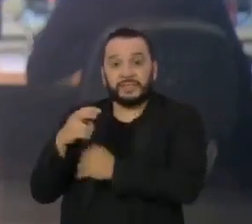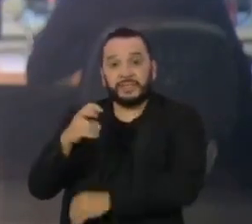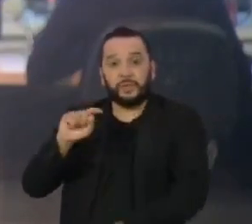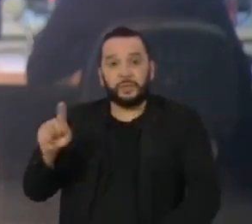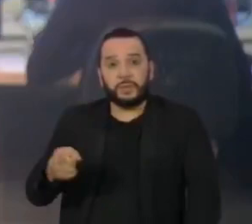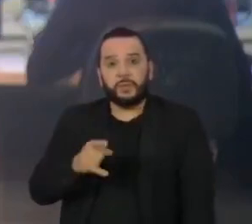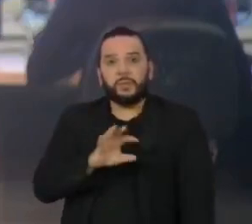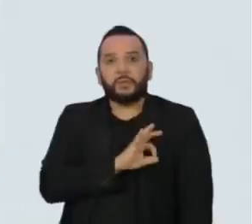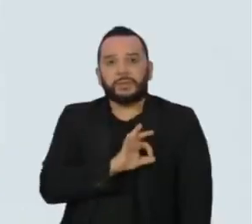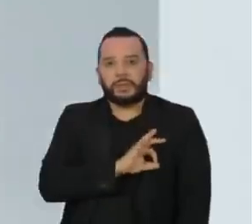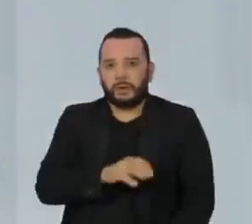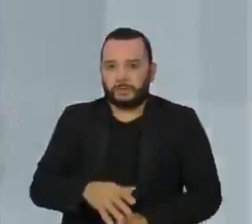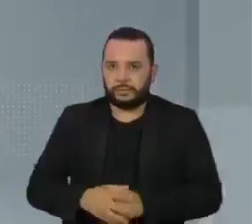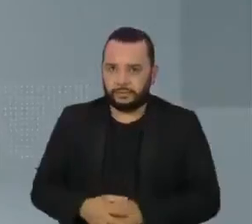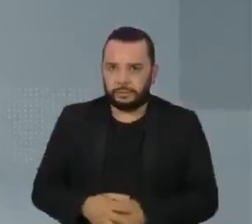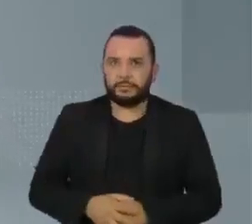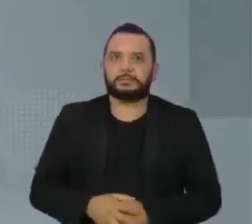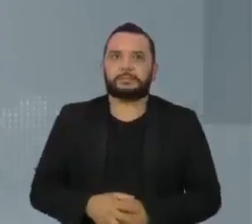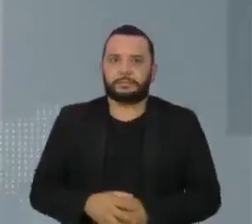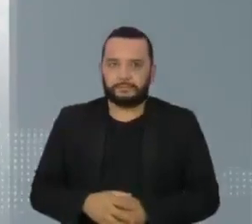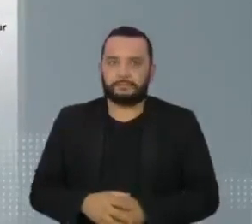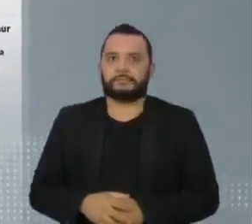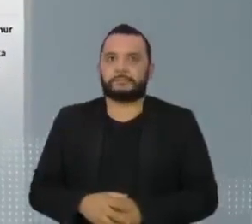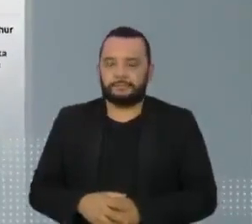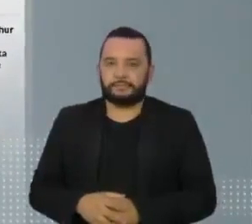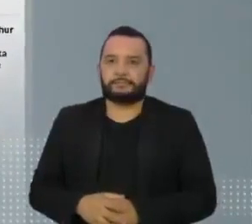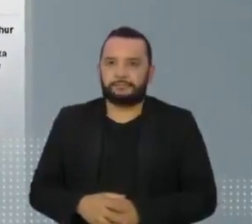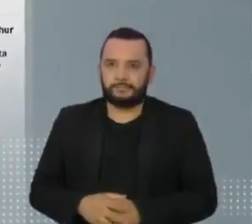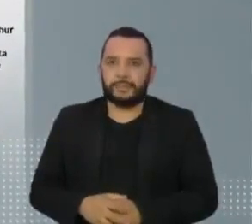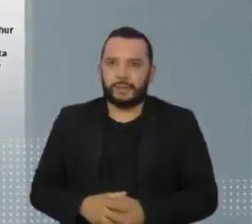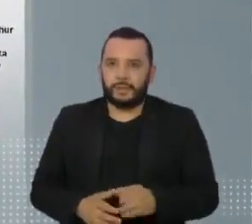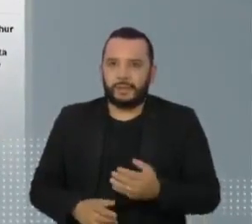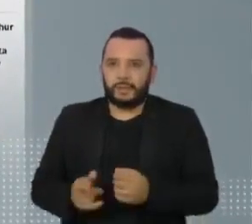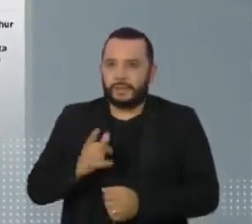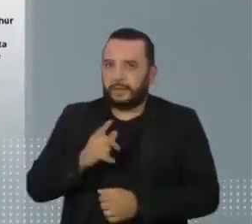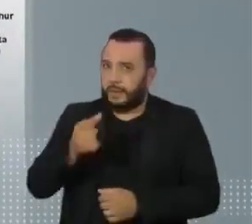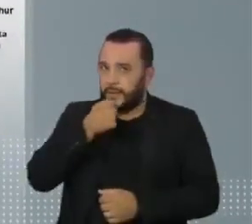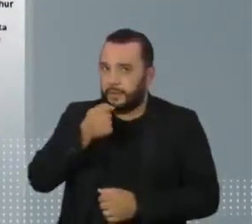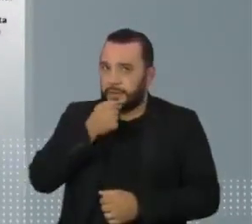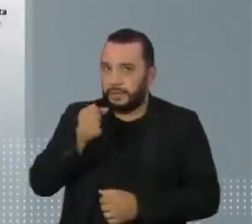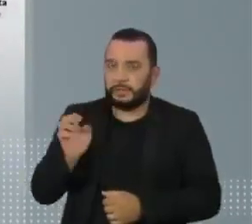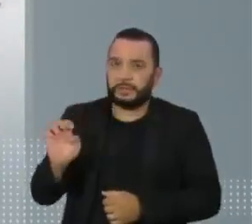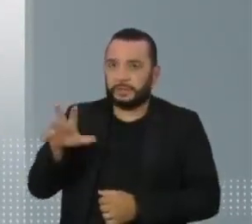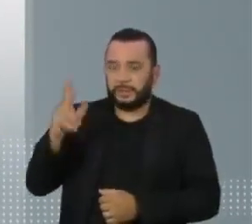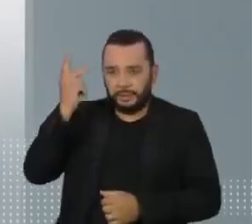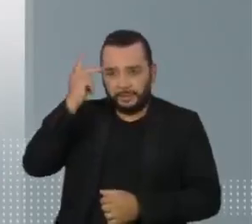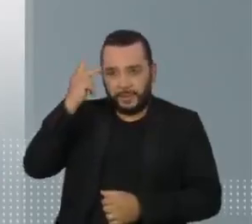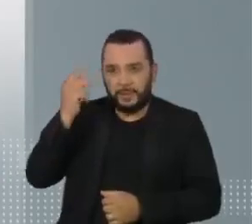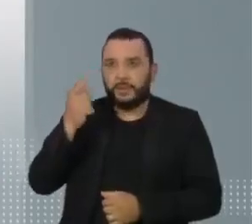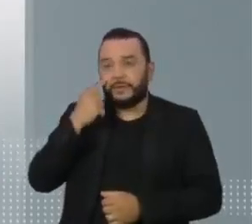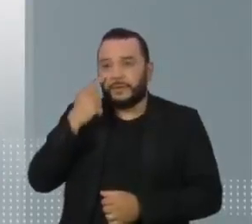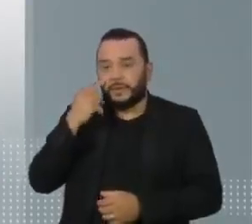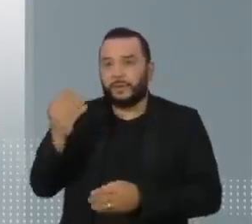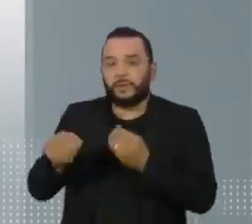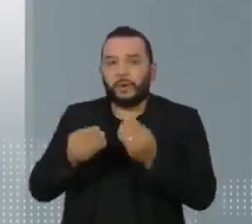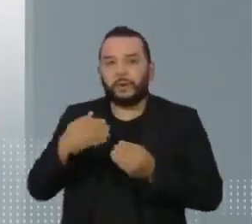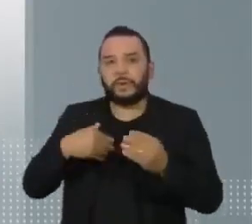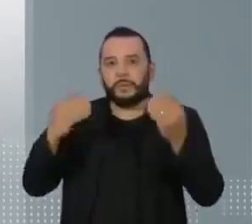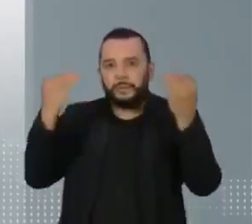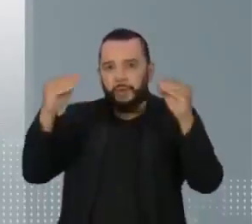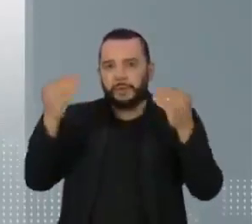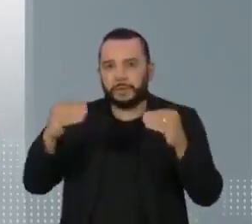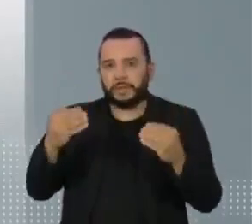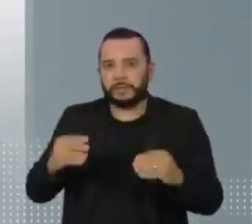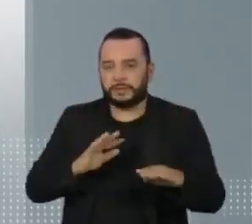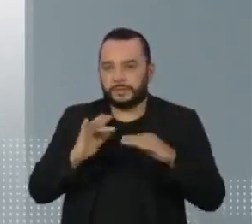de 5 mil policiais o início da semana uma reportagem do Jornal Estado de São Paulo levantou uma série de postagens em